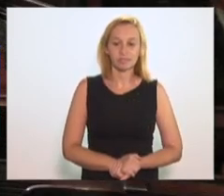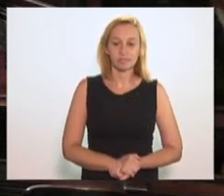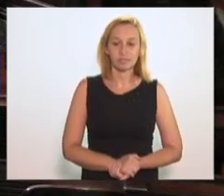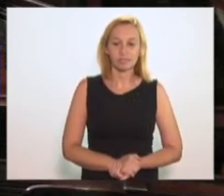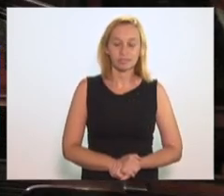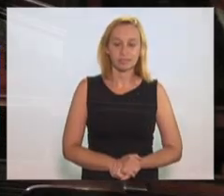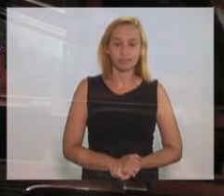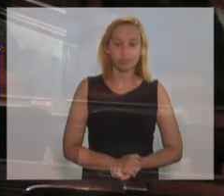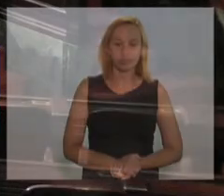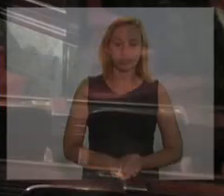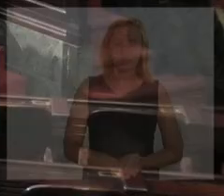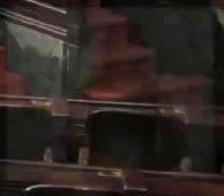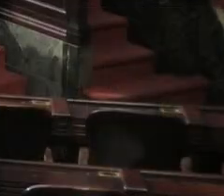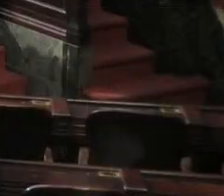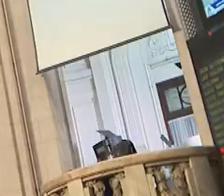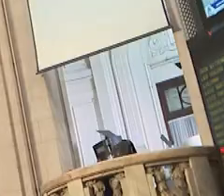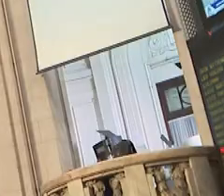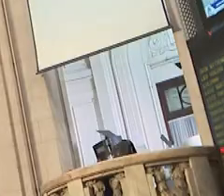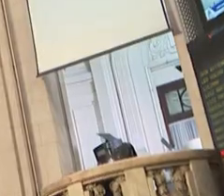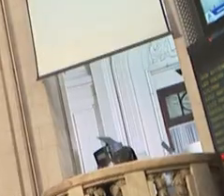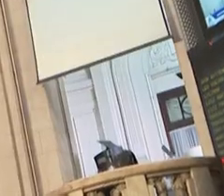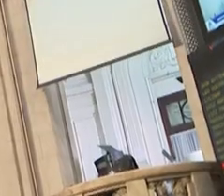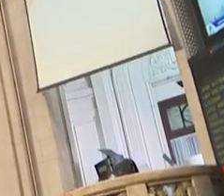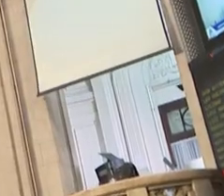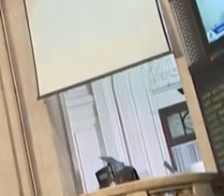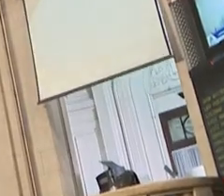e aí